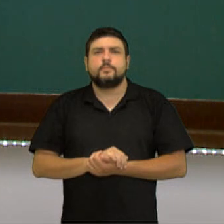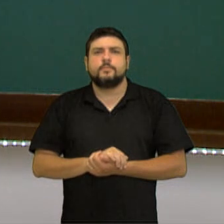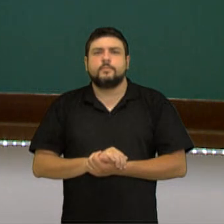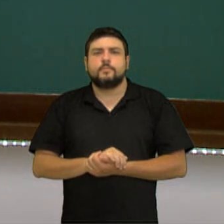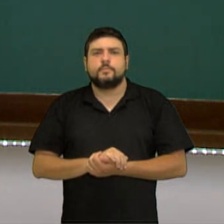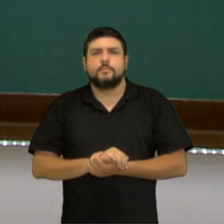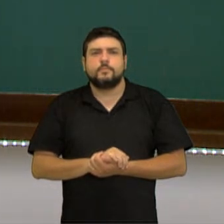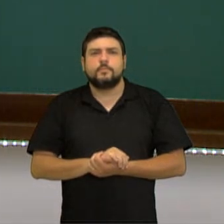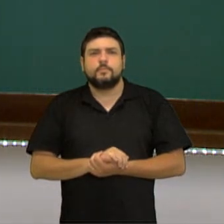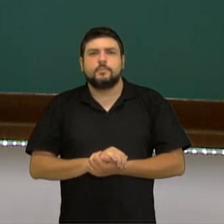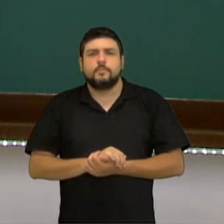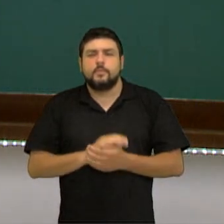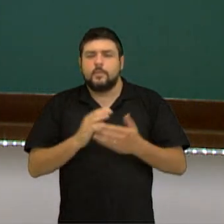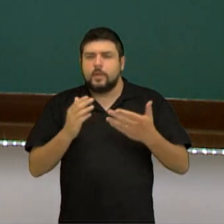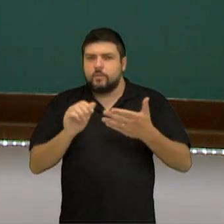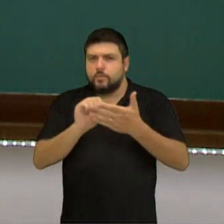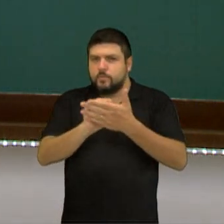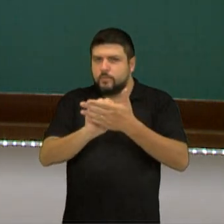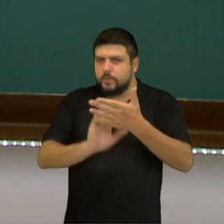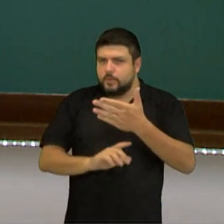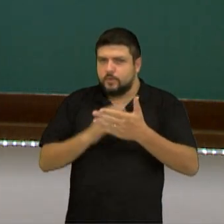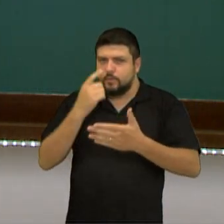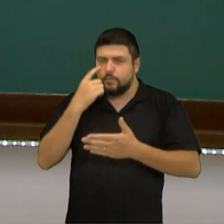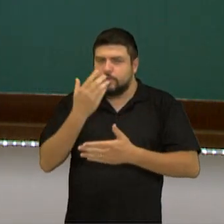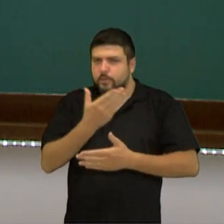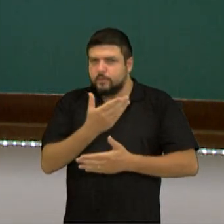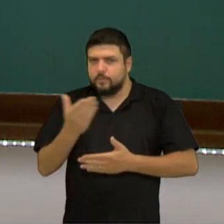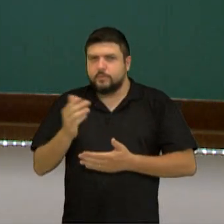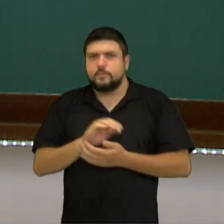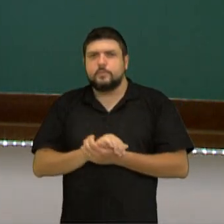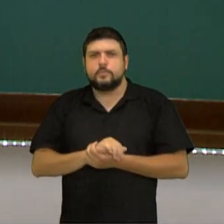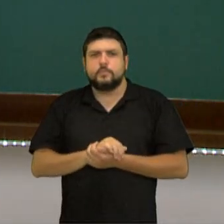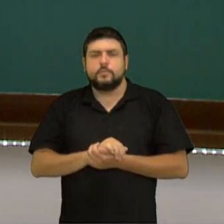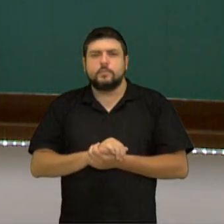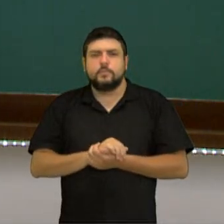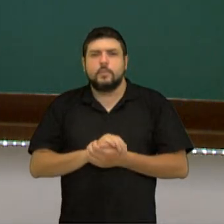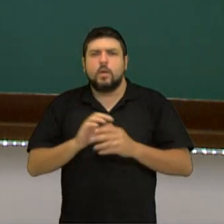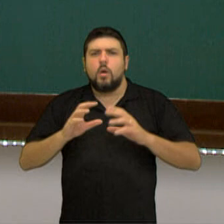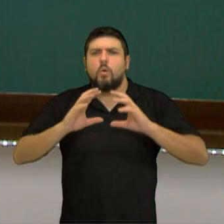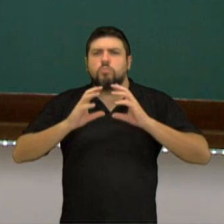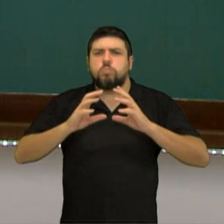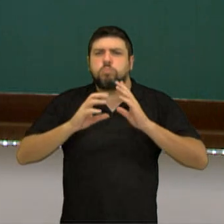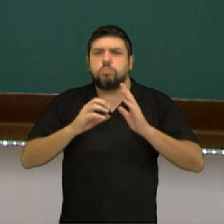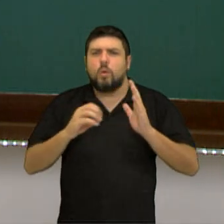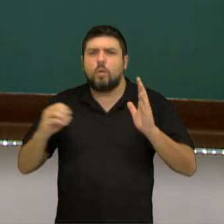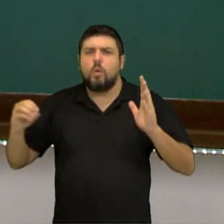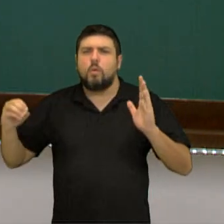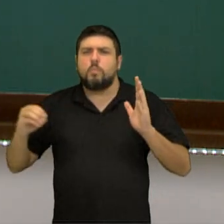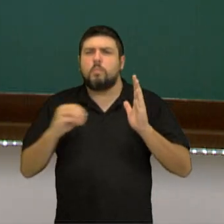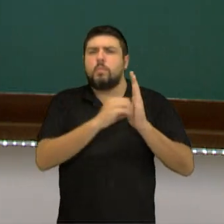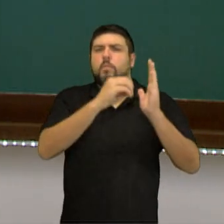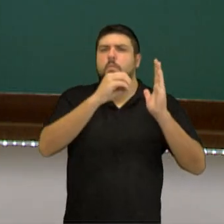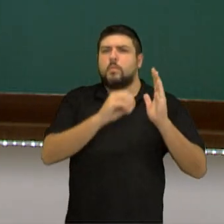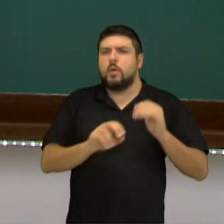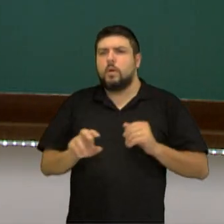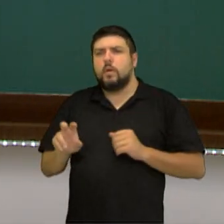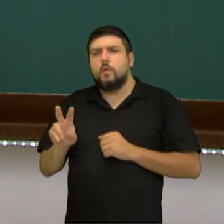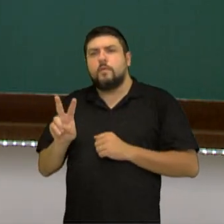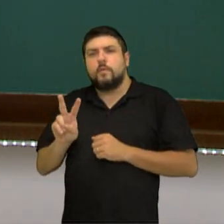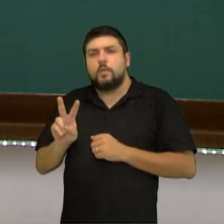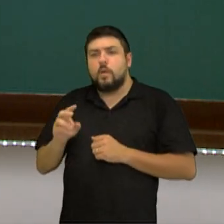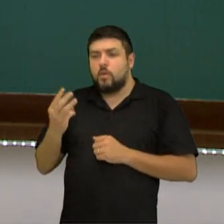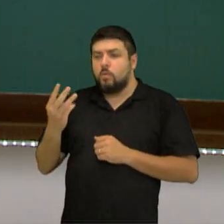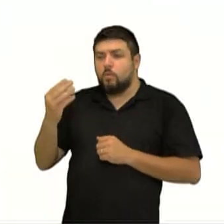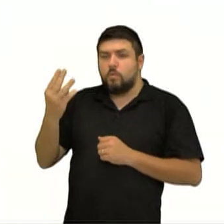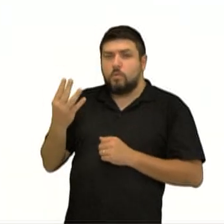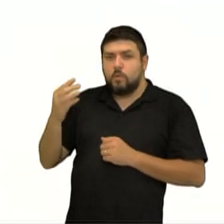vamos fazer aqui um exercício para ver como é que vocês estão. Uma bola atinge uma parede com velocidade de 4 metros por segundo e volta com